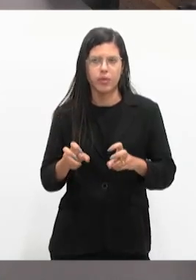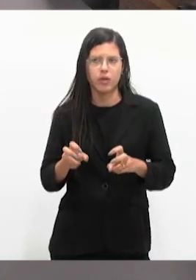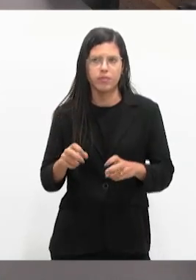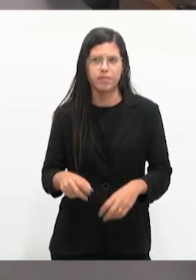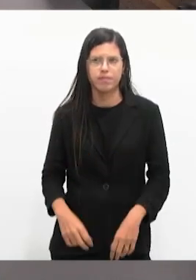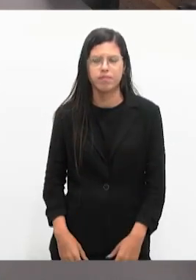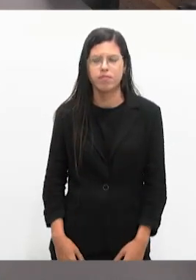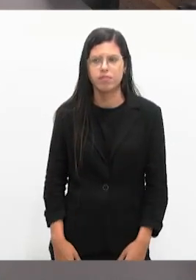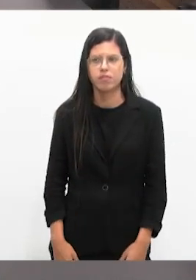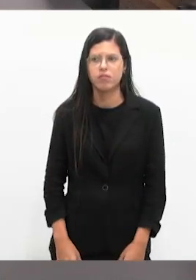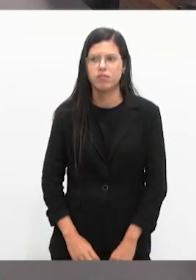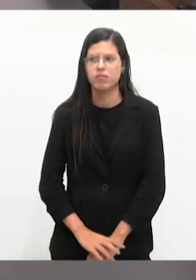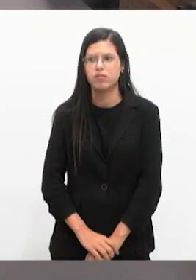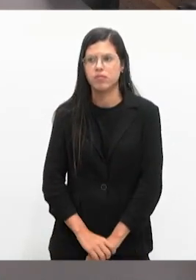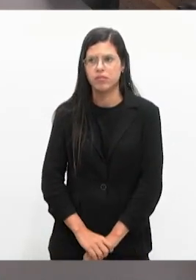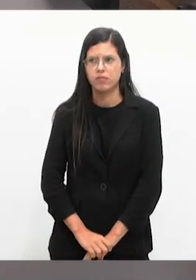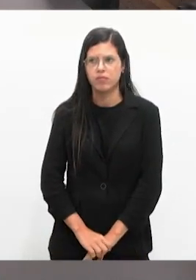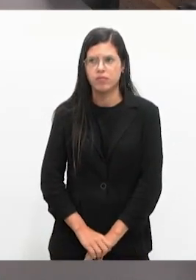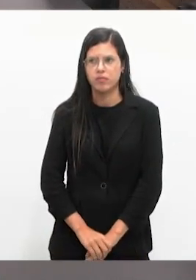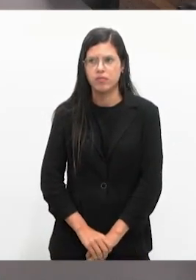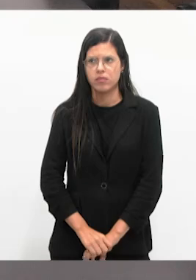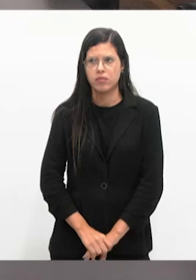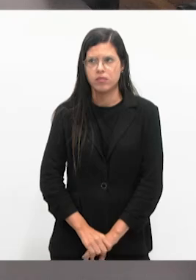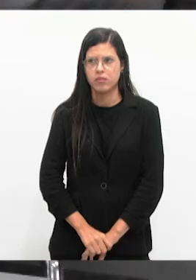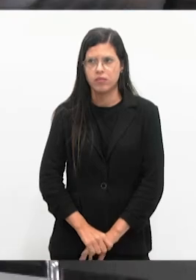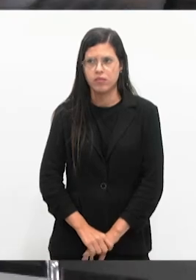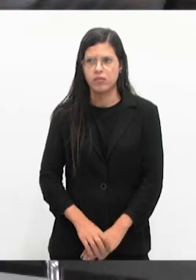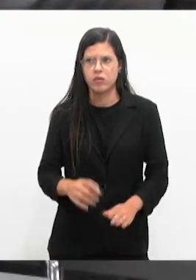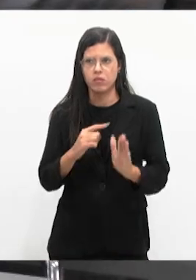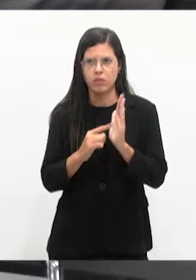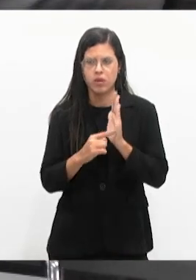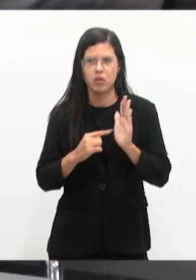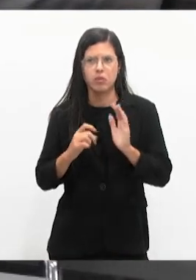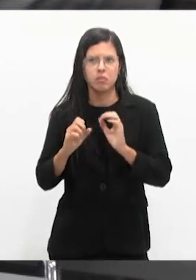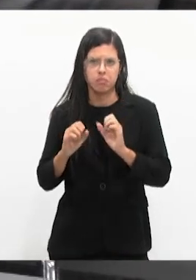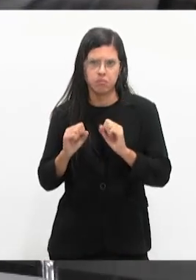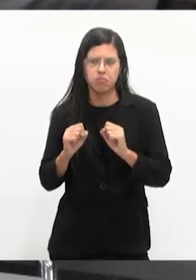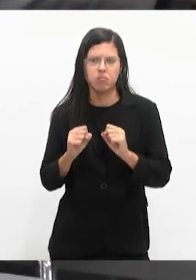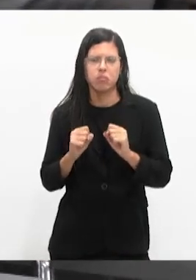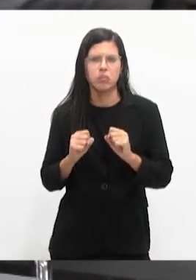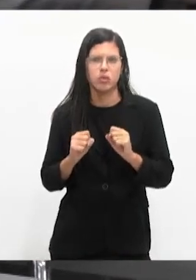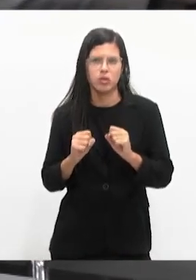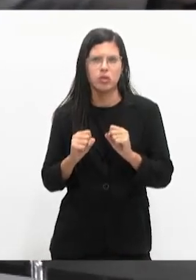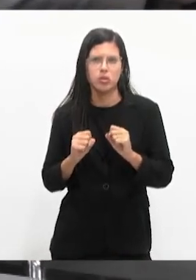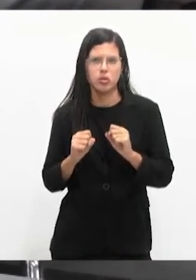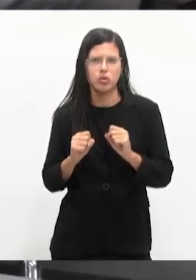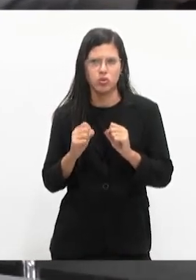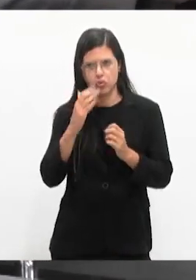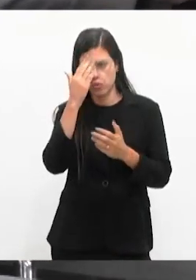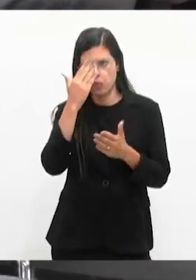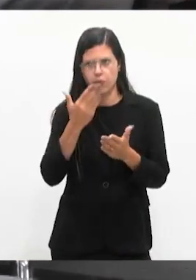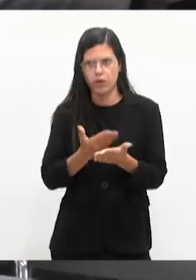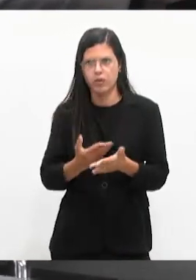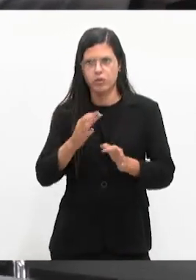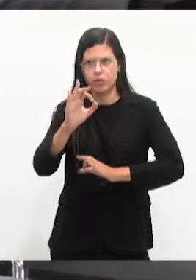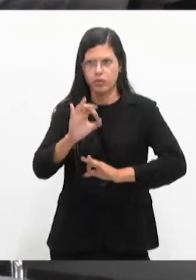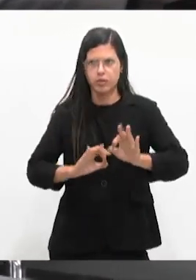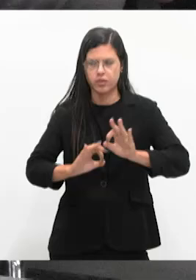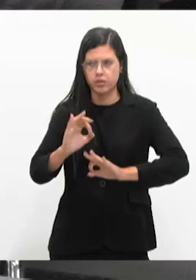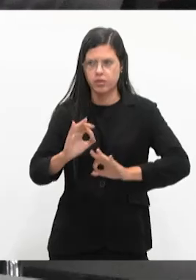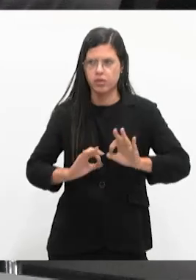bem levantada em relação a essas questões dos vetos. Pode deixar que a gente vai organizar isso, como o senhor bem